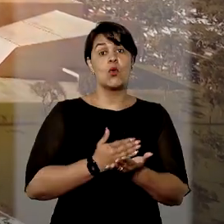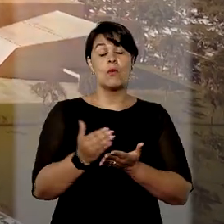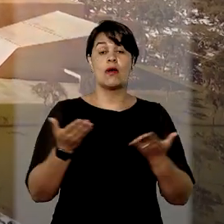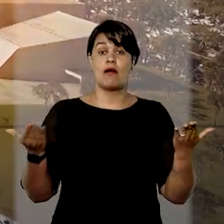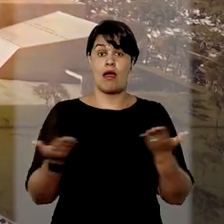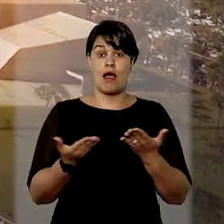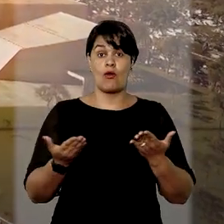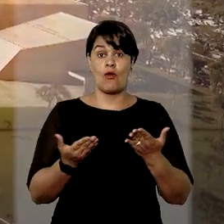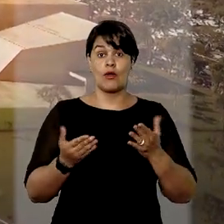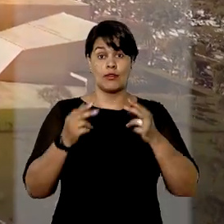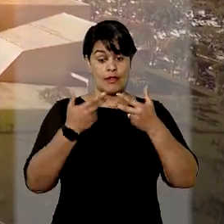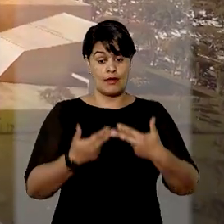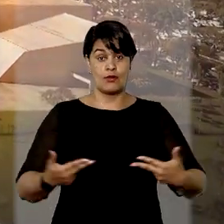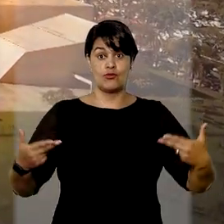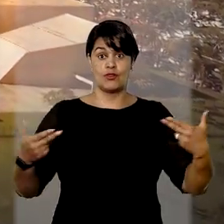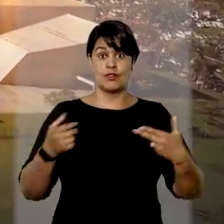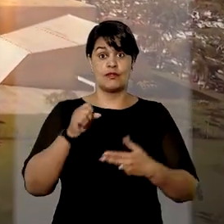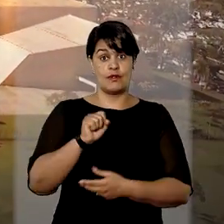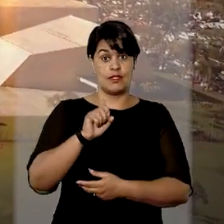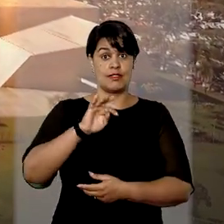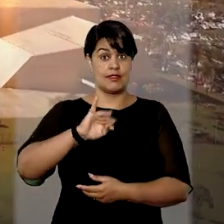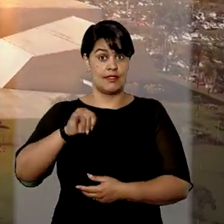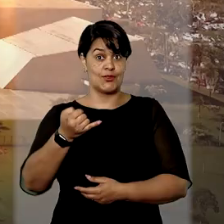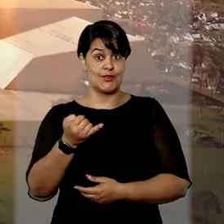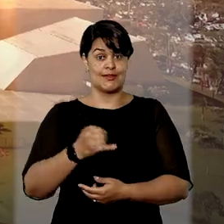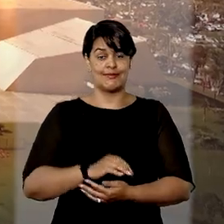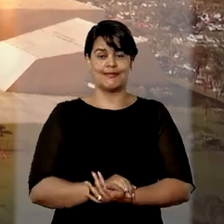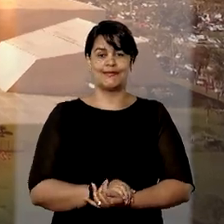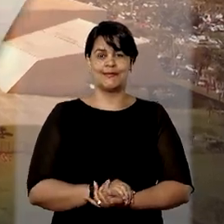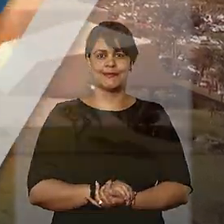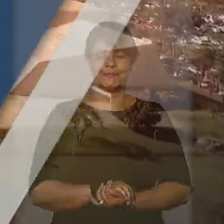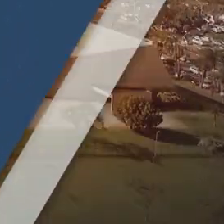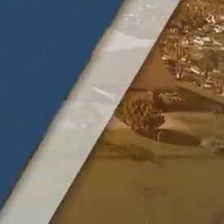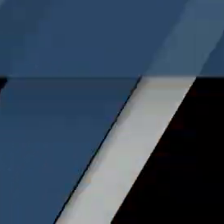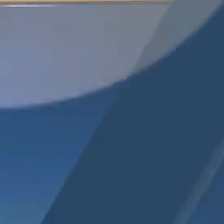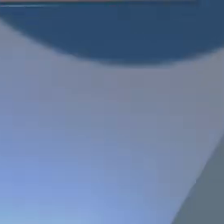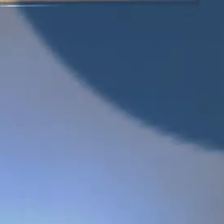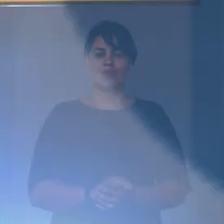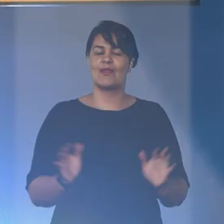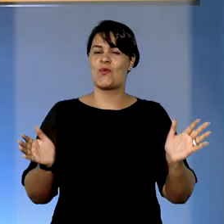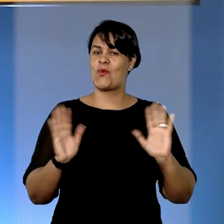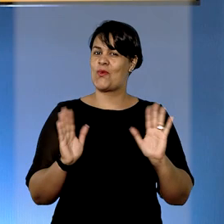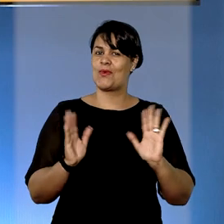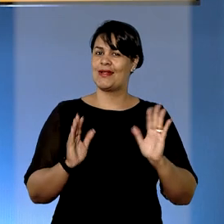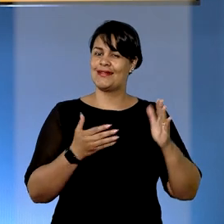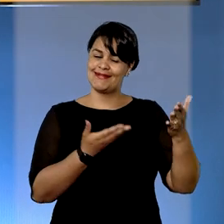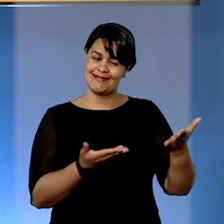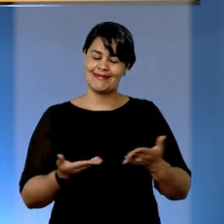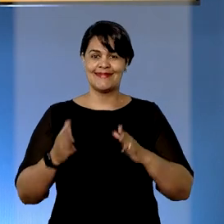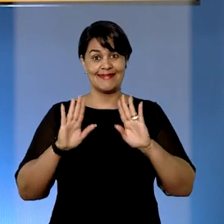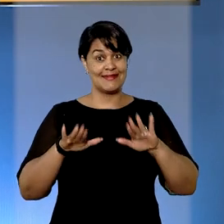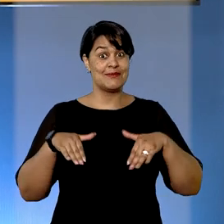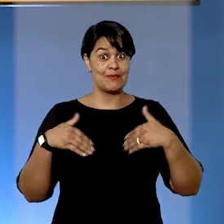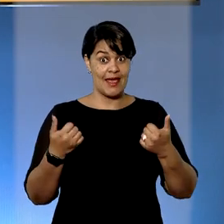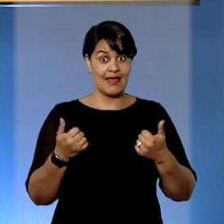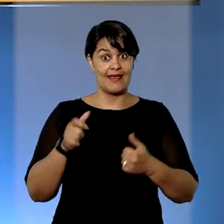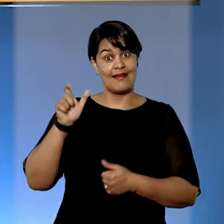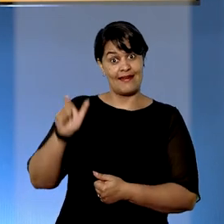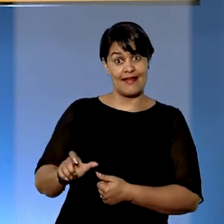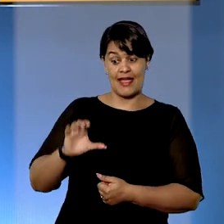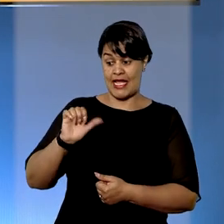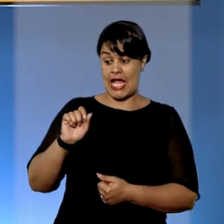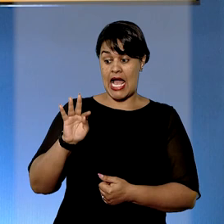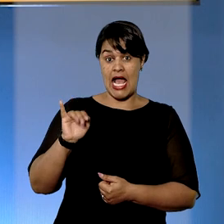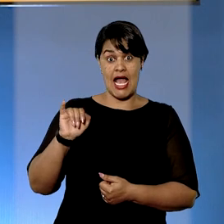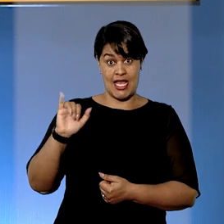Começa agora o programa do Superior Tribunal de Justiça. Olá, seja muito bem-vindo.